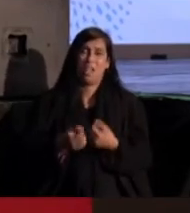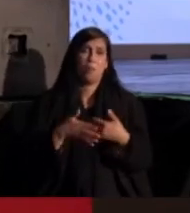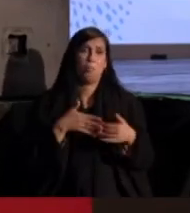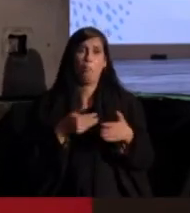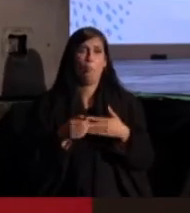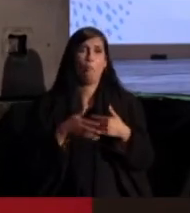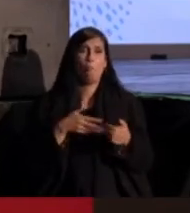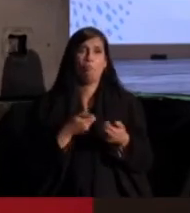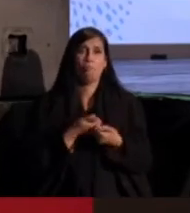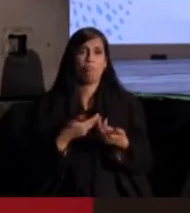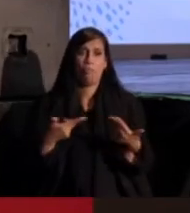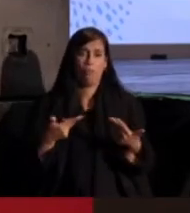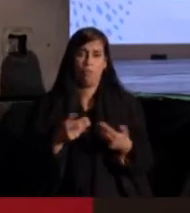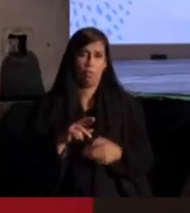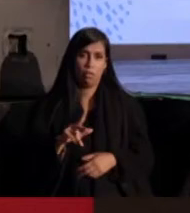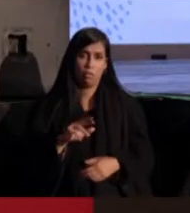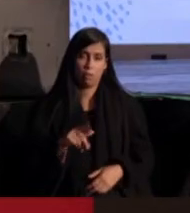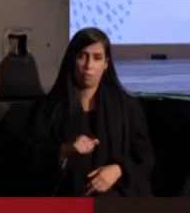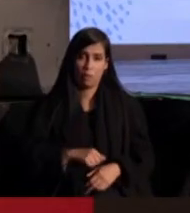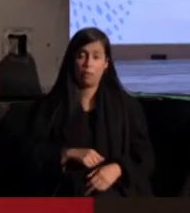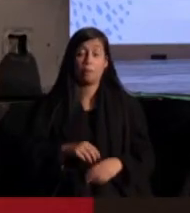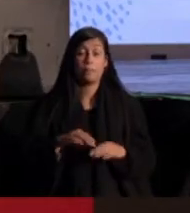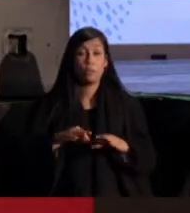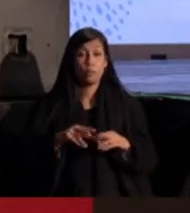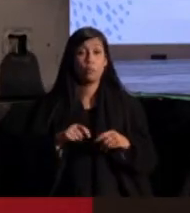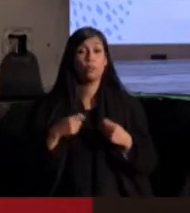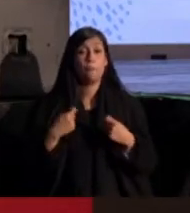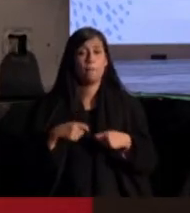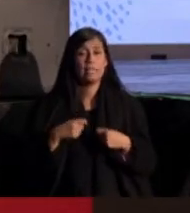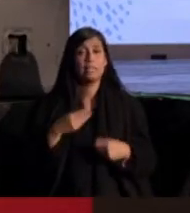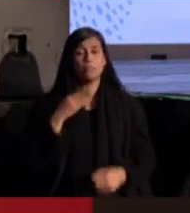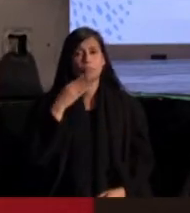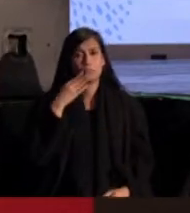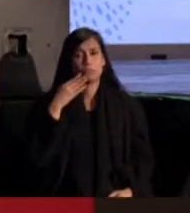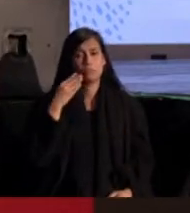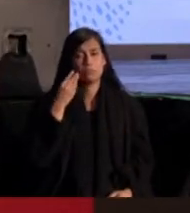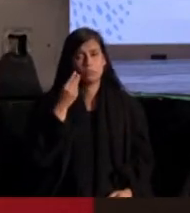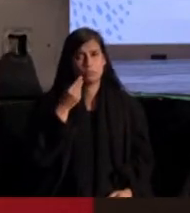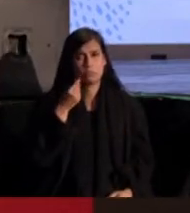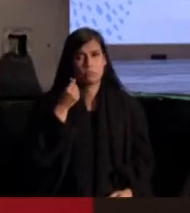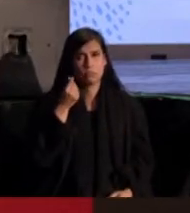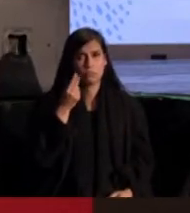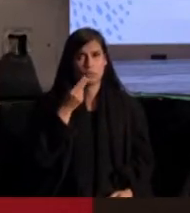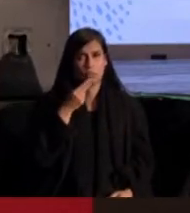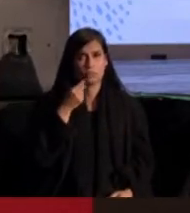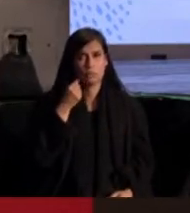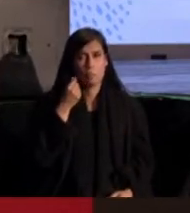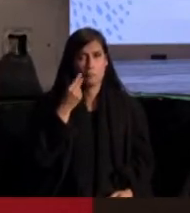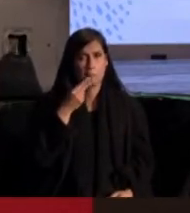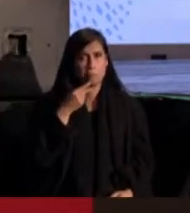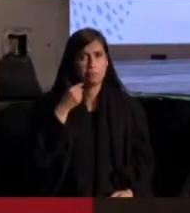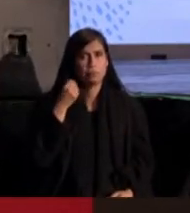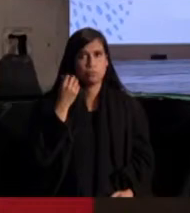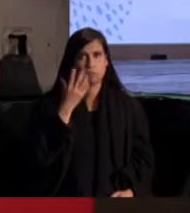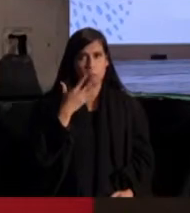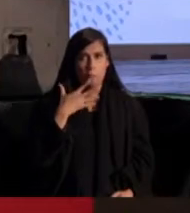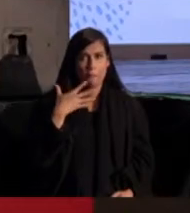tem que ser muito macio, untado com saliva, bem untado para que fique